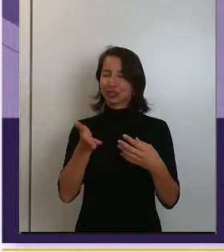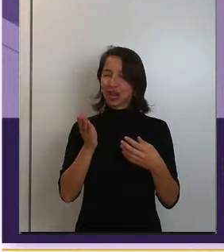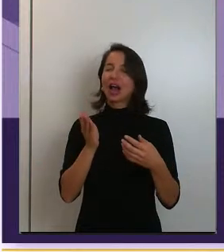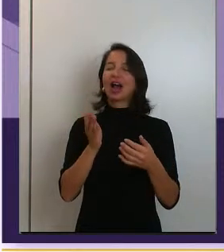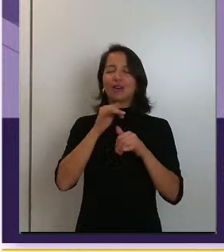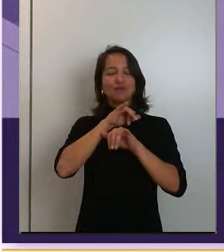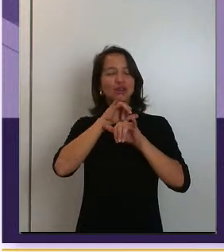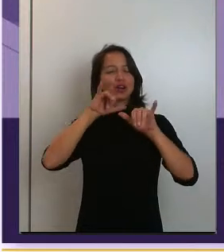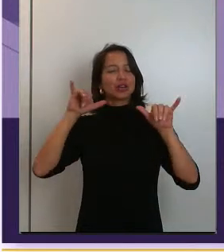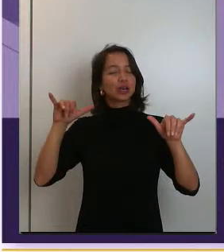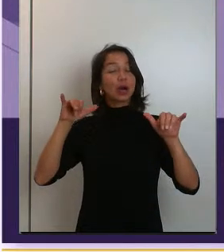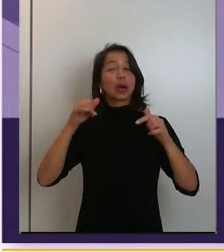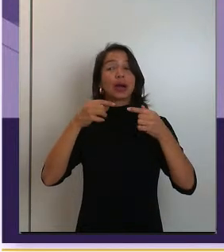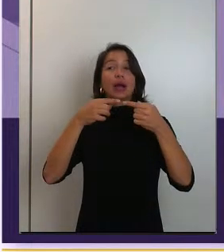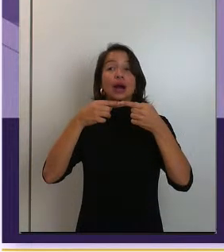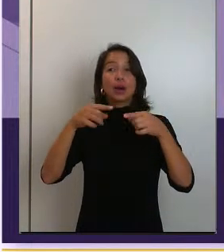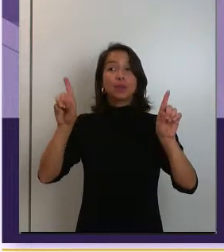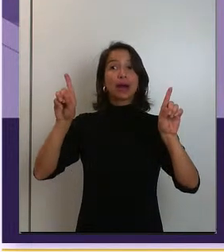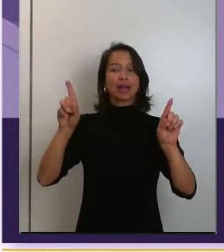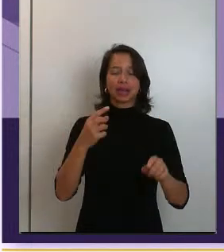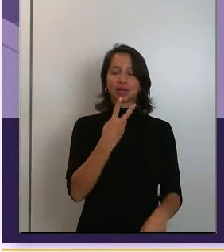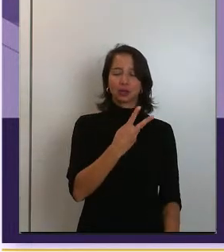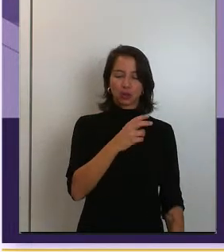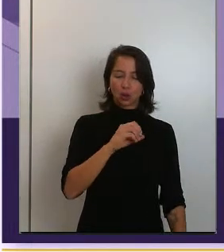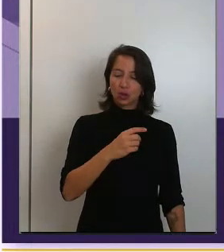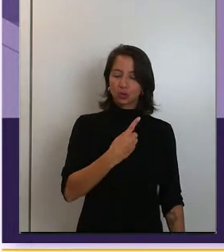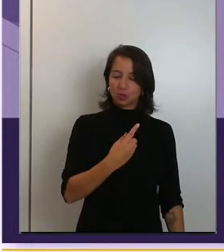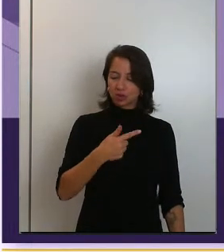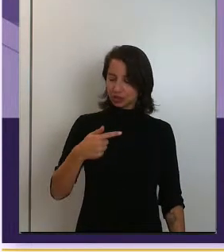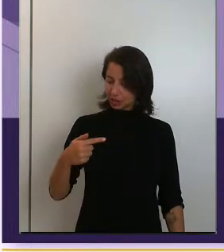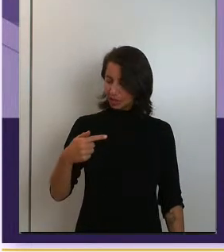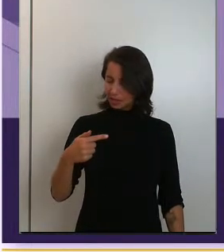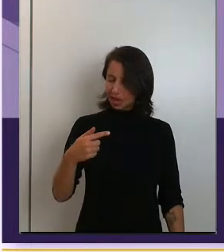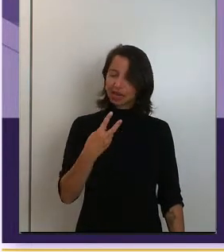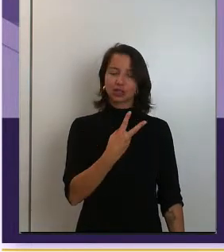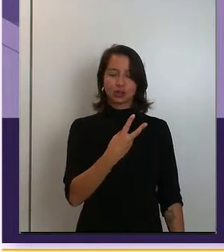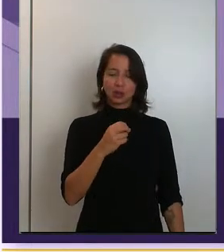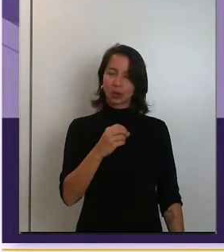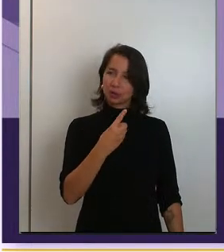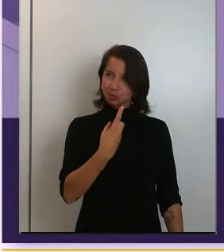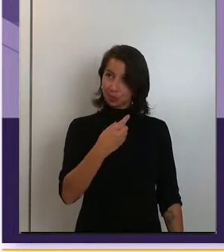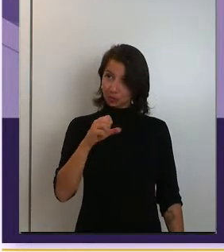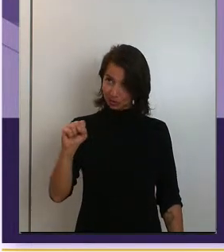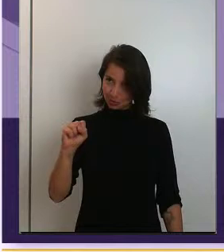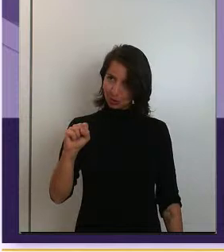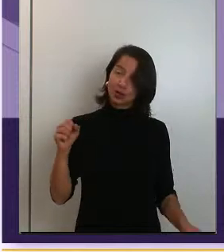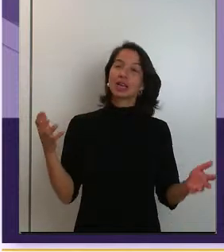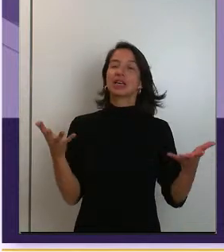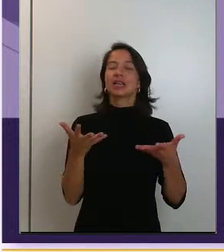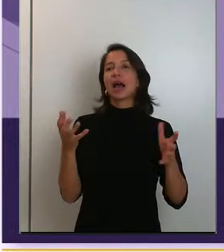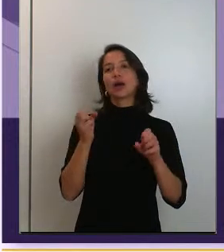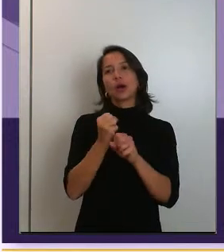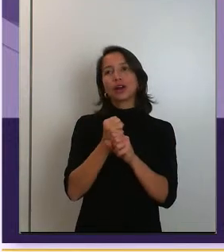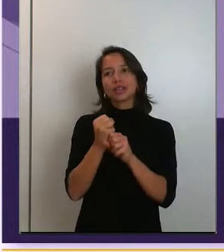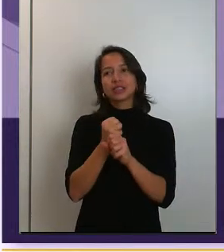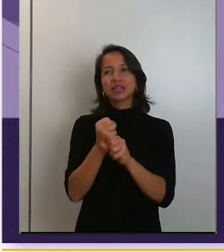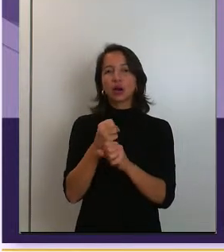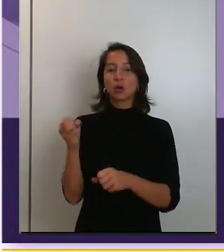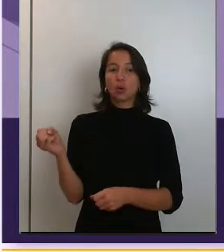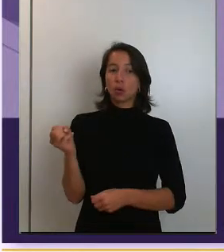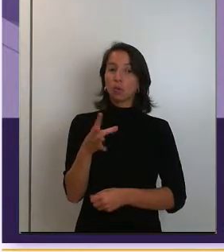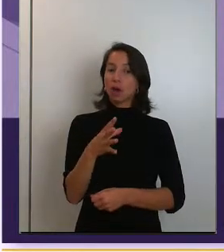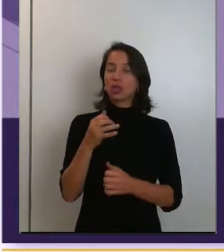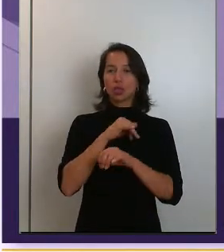isso em 2017 ou 2018. O Ministério Público do Trabalho está lançando agora uma nova campanha, né,